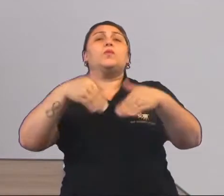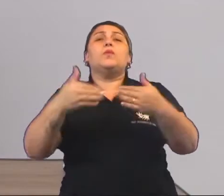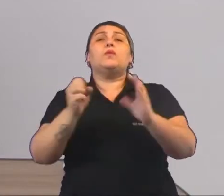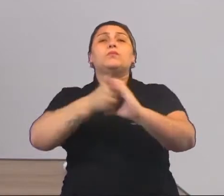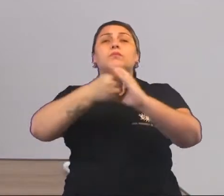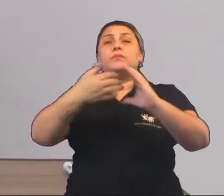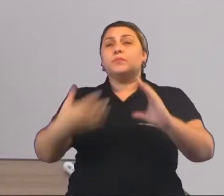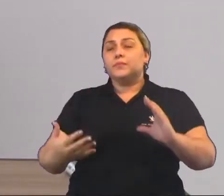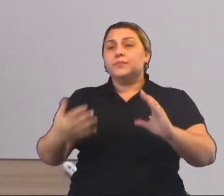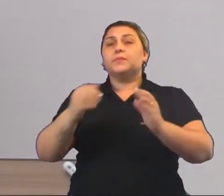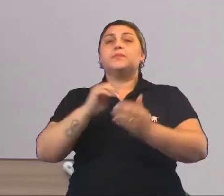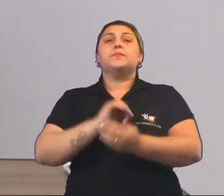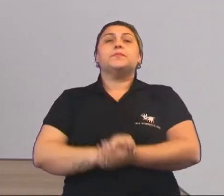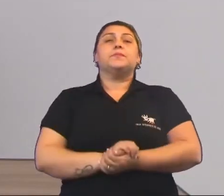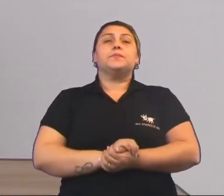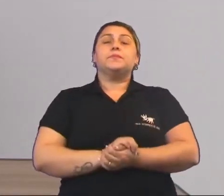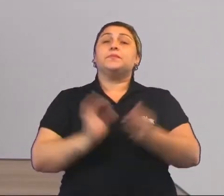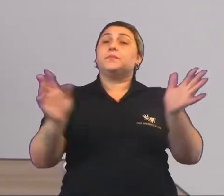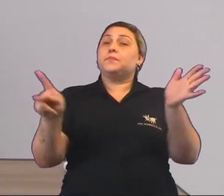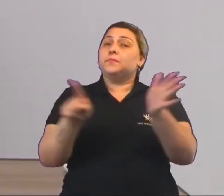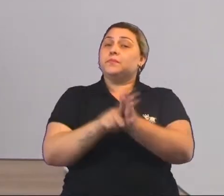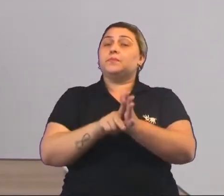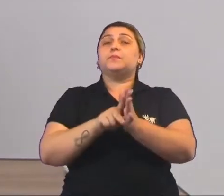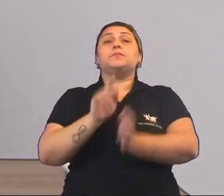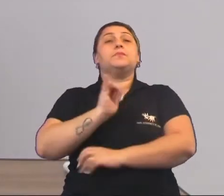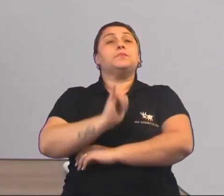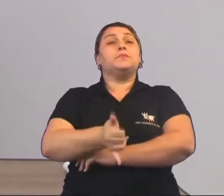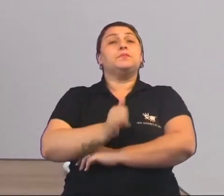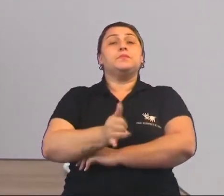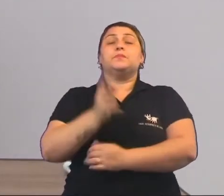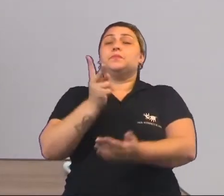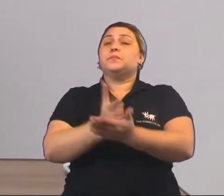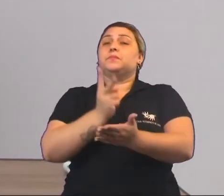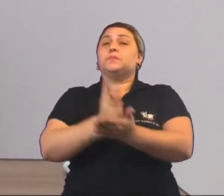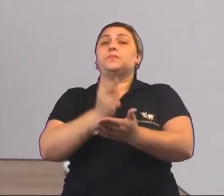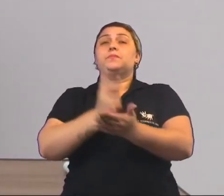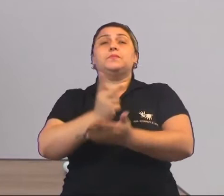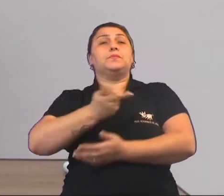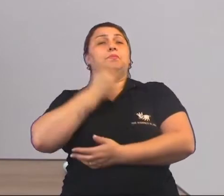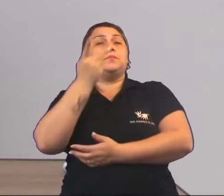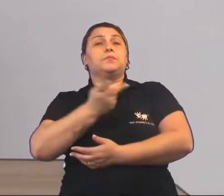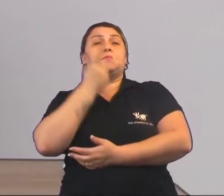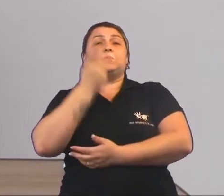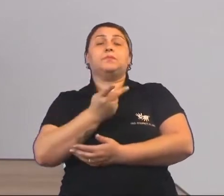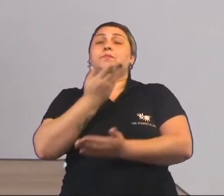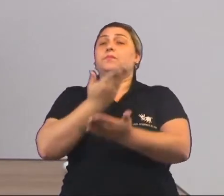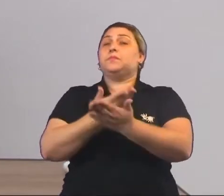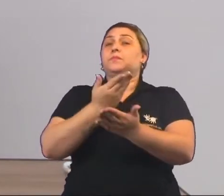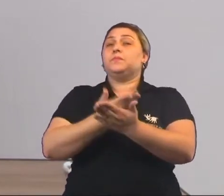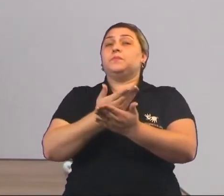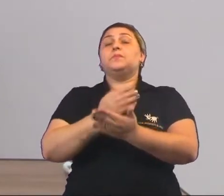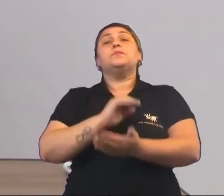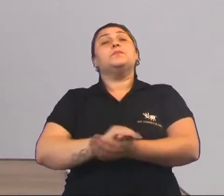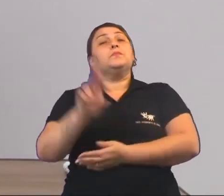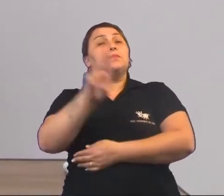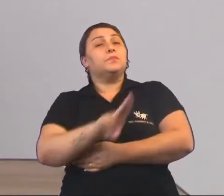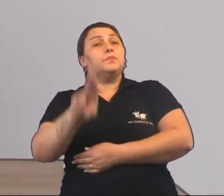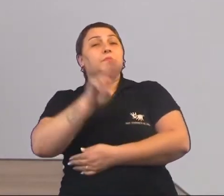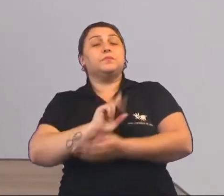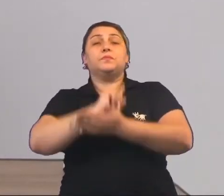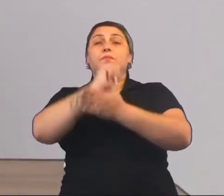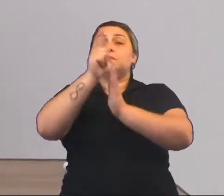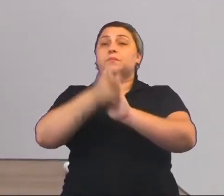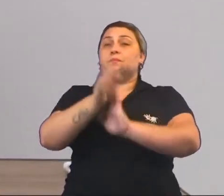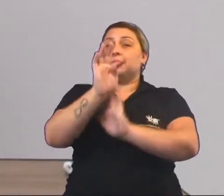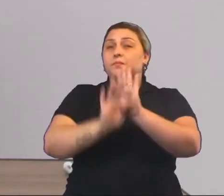uma característica, própria das fábulas que sempre nós estamos falando nas nossas aulas, quando utilizamos esse tipo